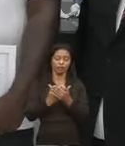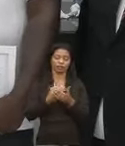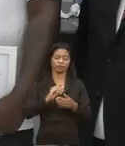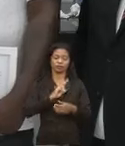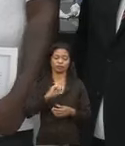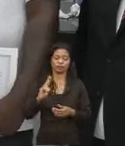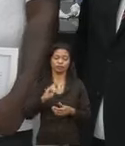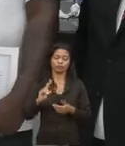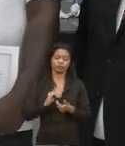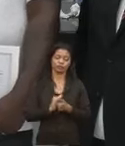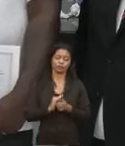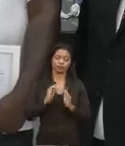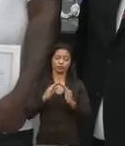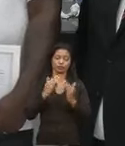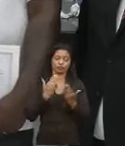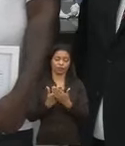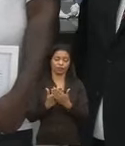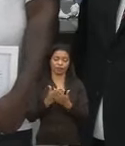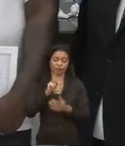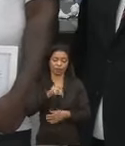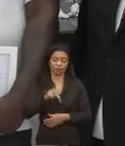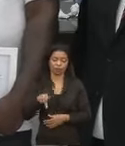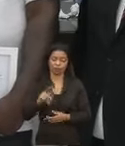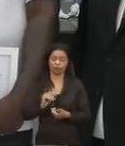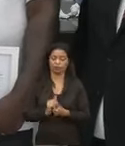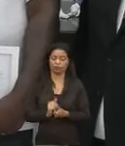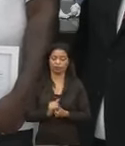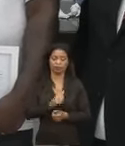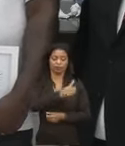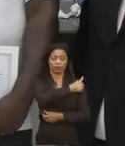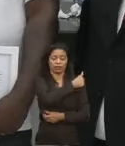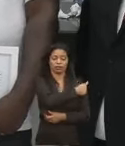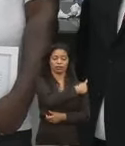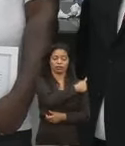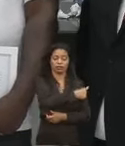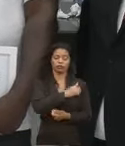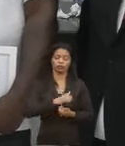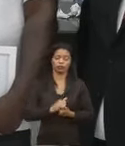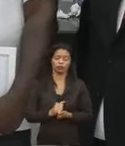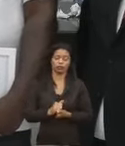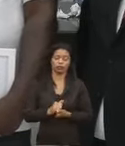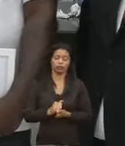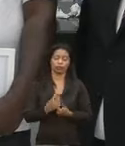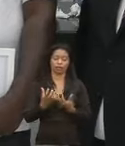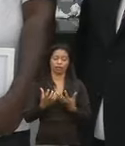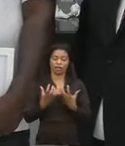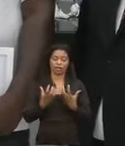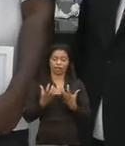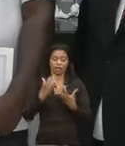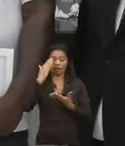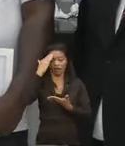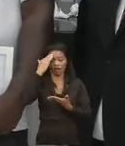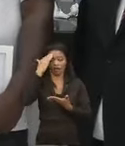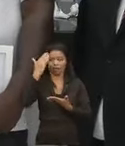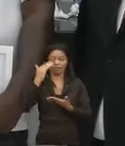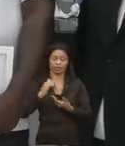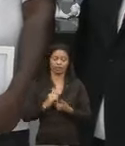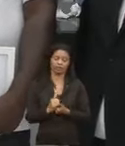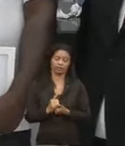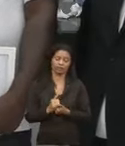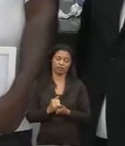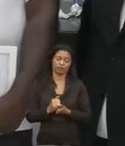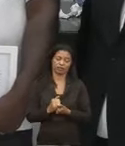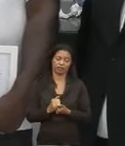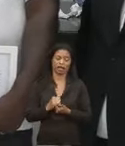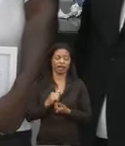nome de toda a escola, dos professores, alunos, a gente quer agradecer. E aí a